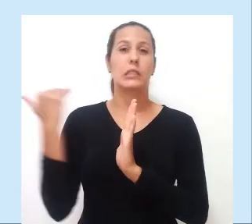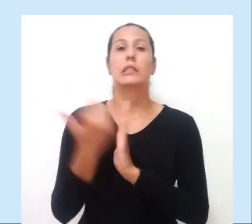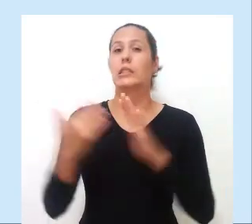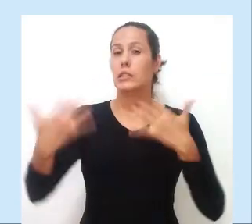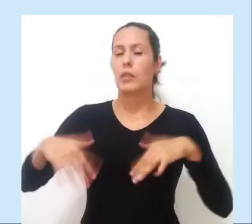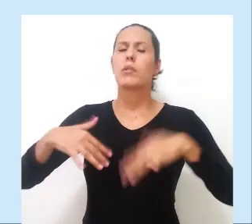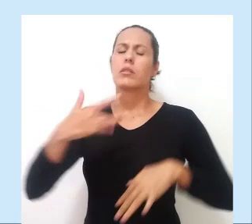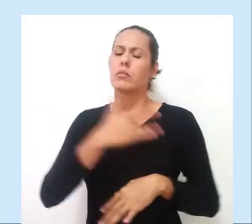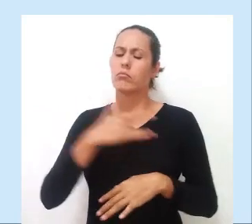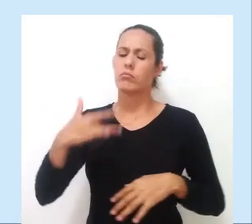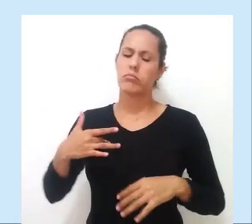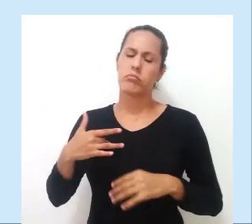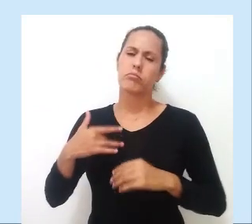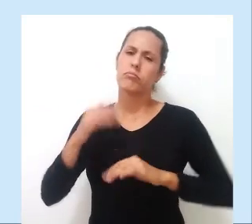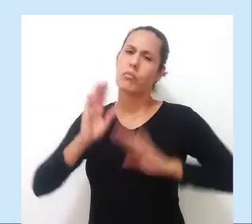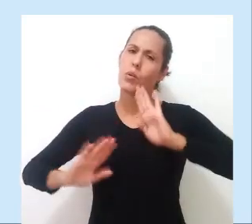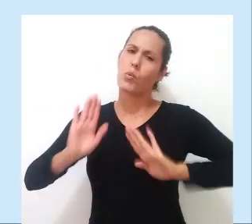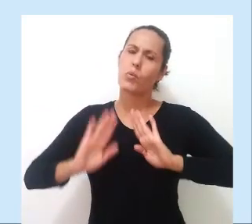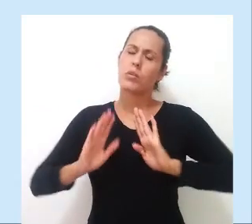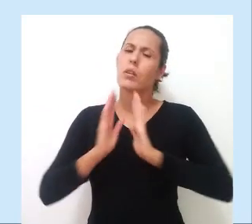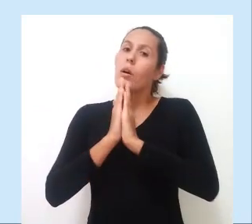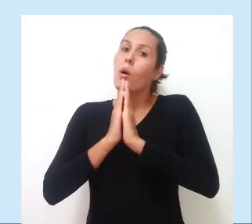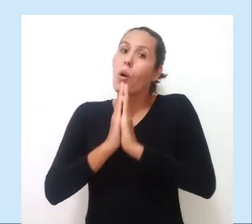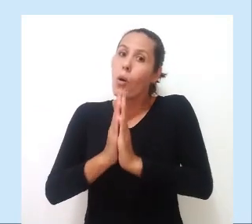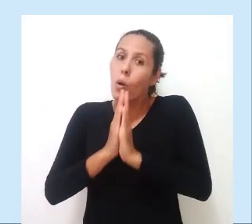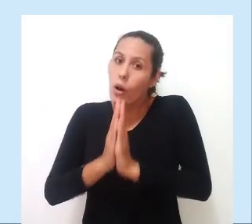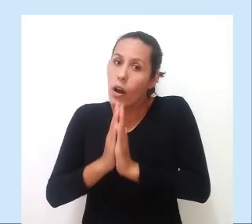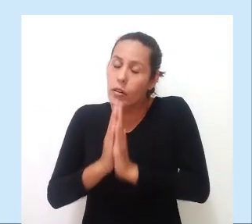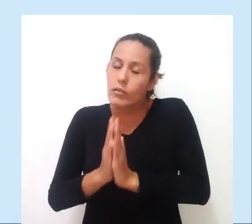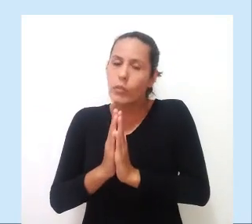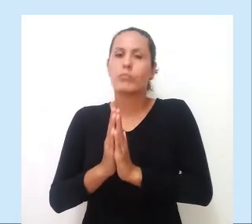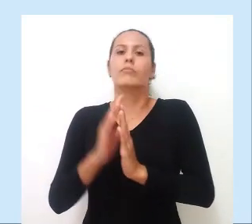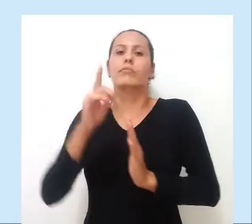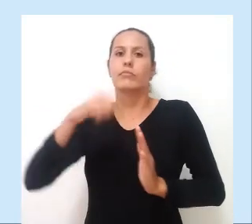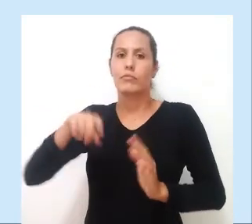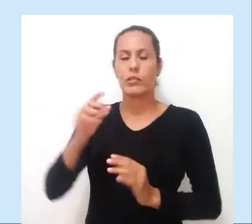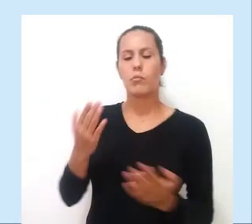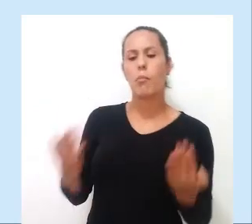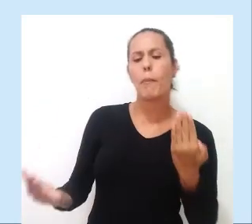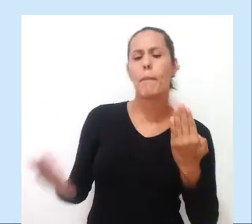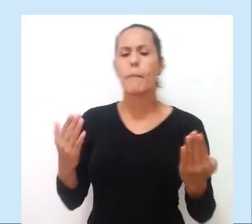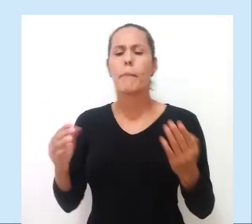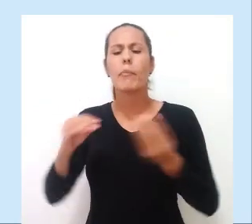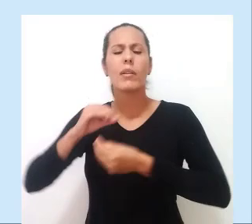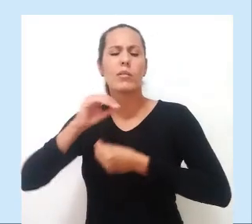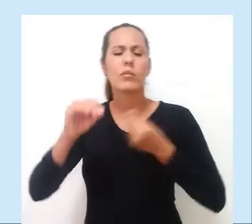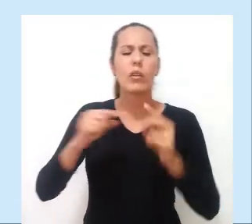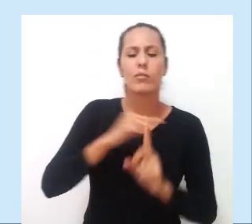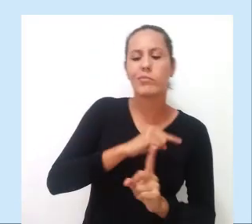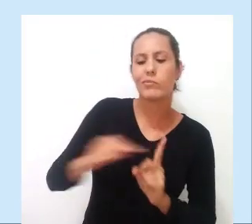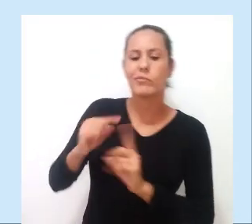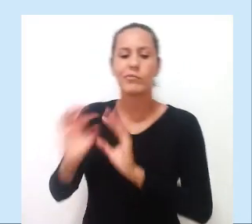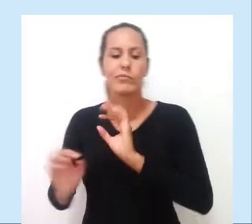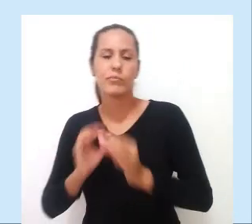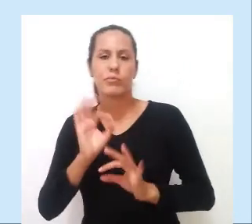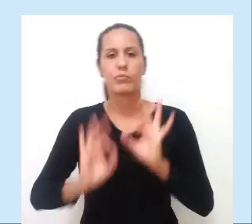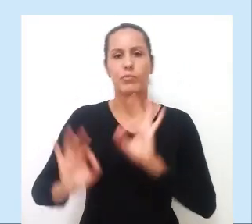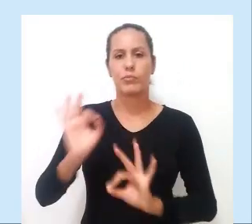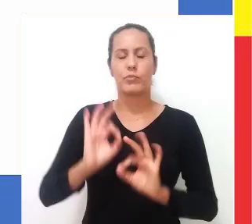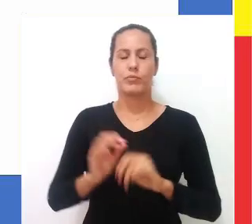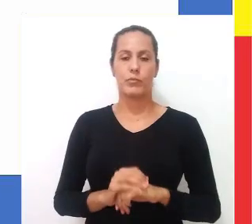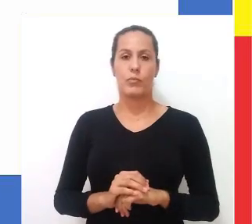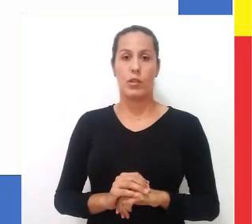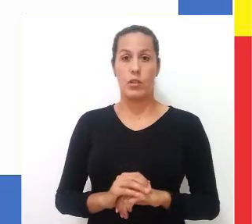também. Então, a gente tem que cuidar da nossa saúde. Então, cuidado para balancear os junk foods dos hurt